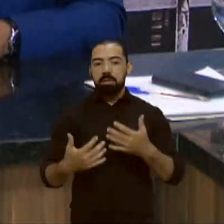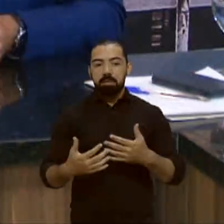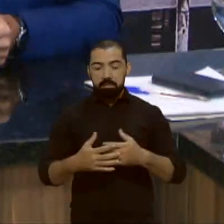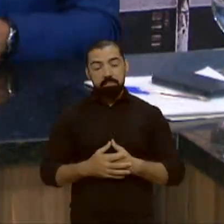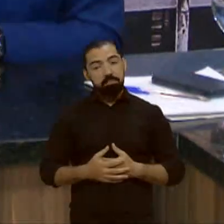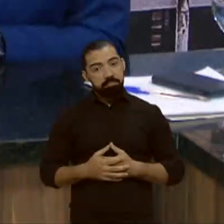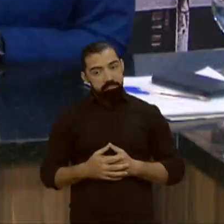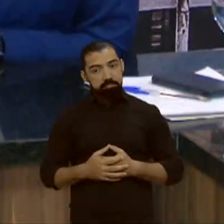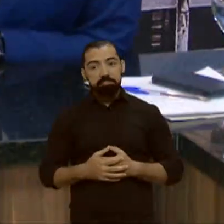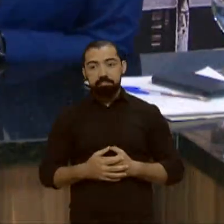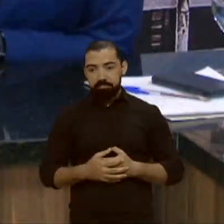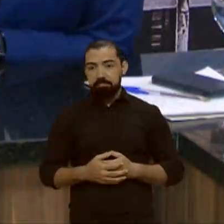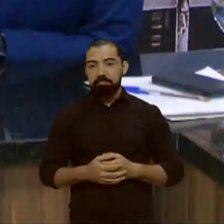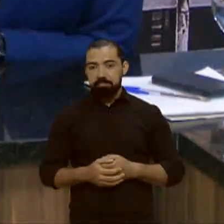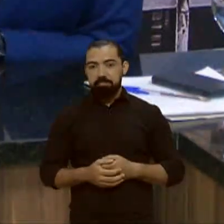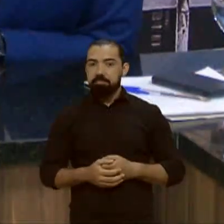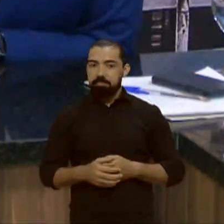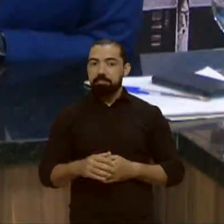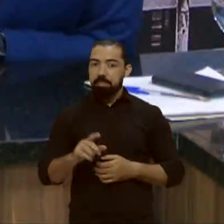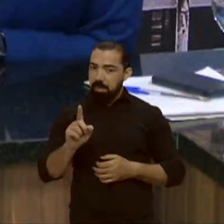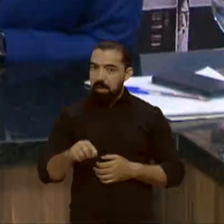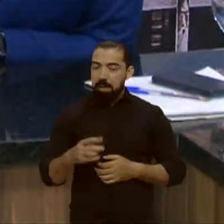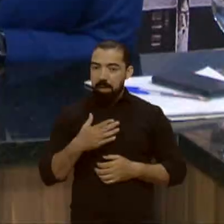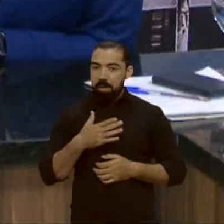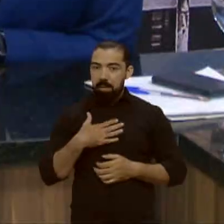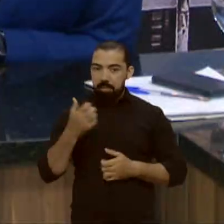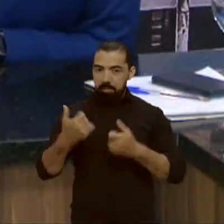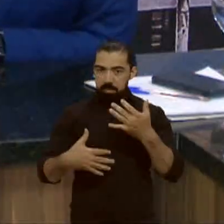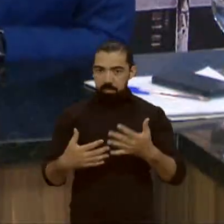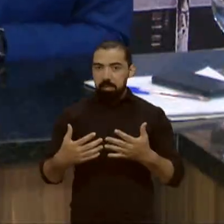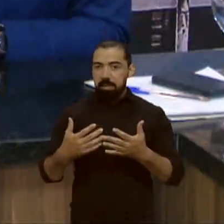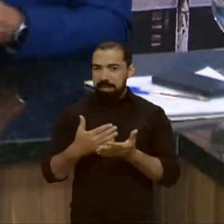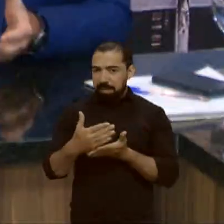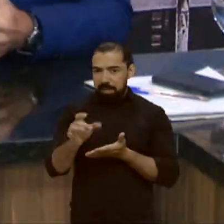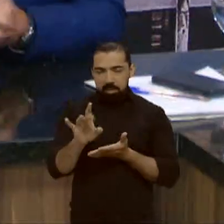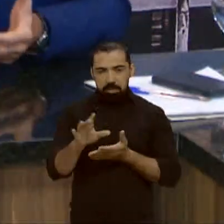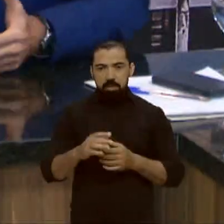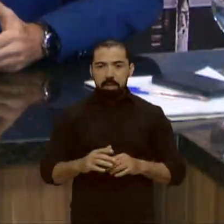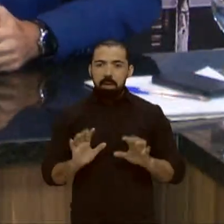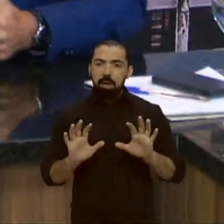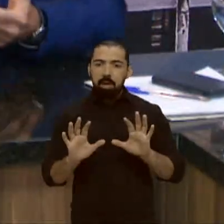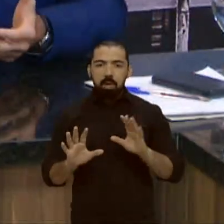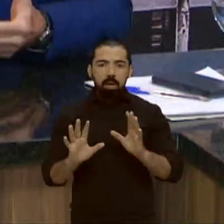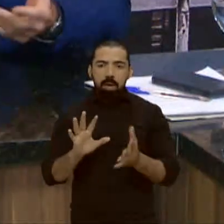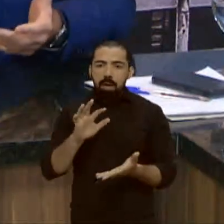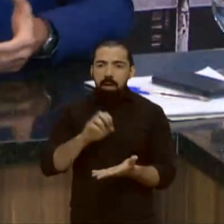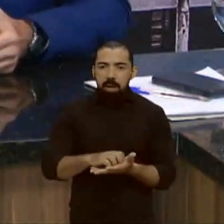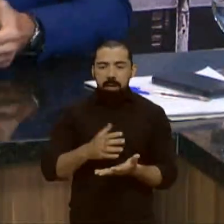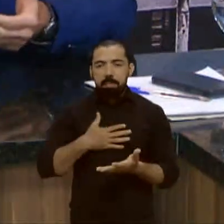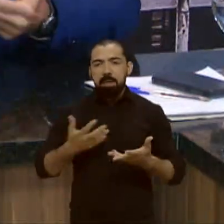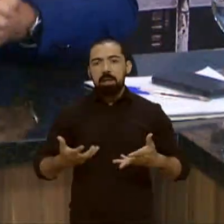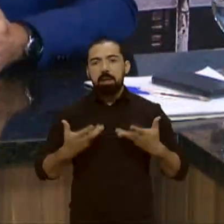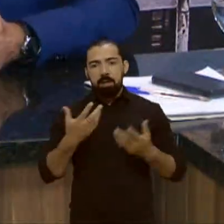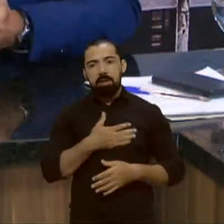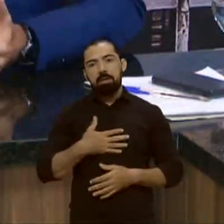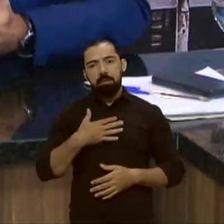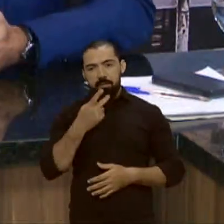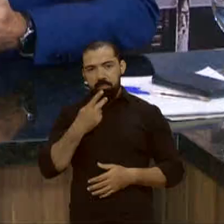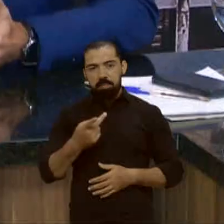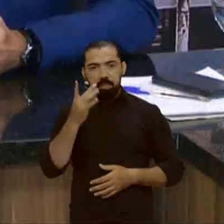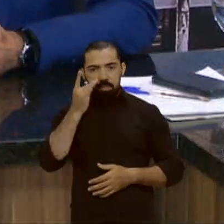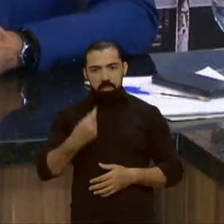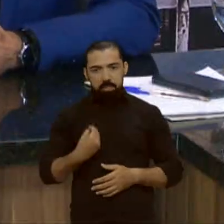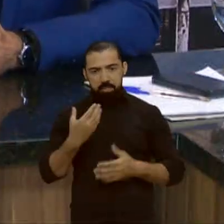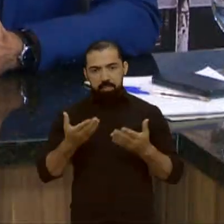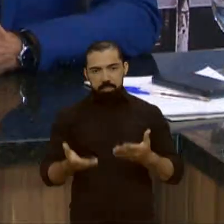Então, são apenas considerações iniciais, pelo que eu entendi, né, vereador? Eu queria só registrar minha alegria e minha satisfação de estar presente